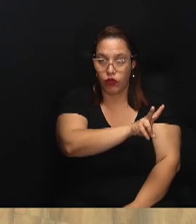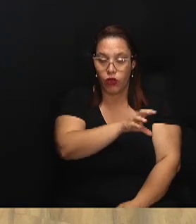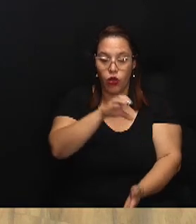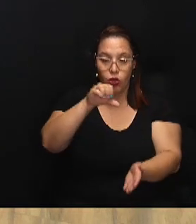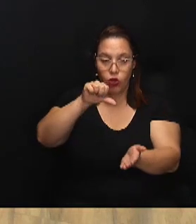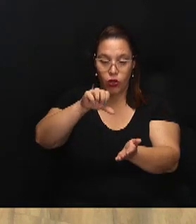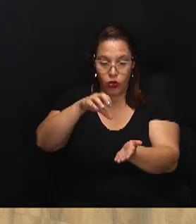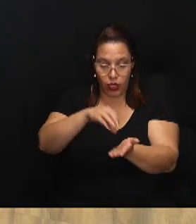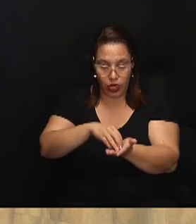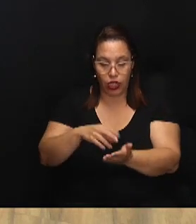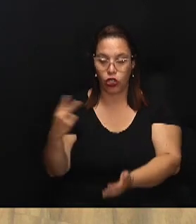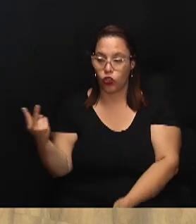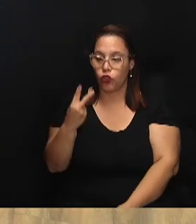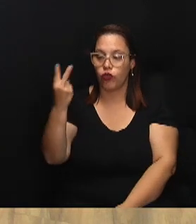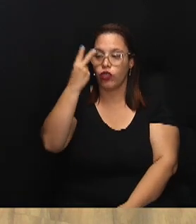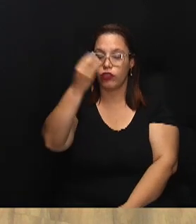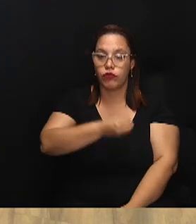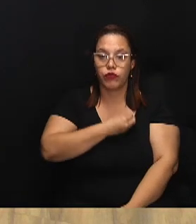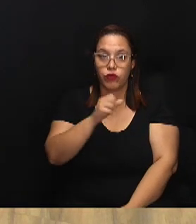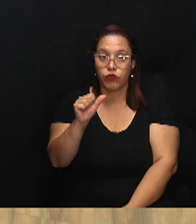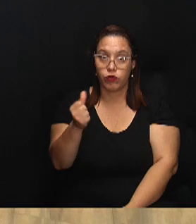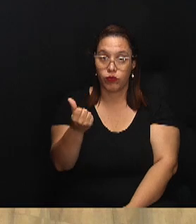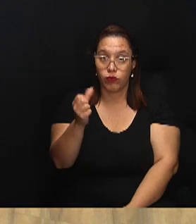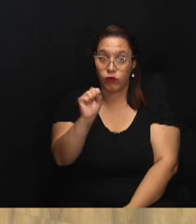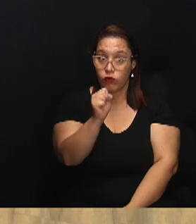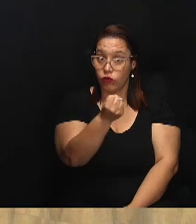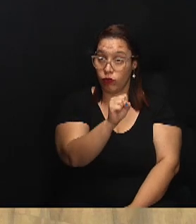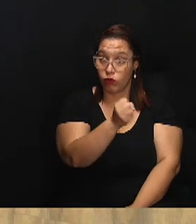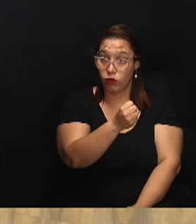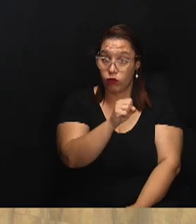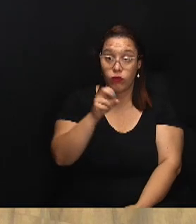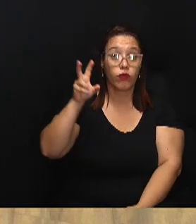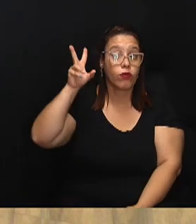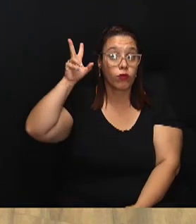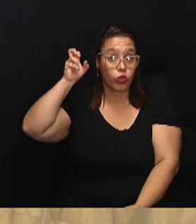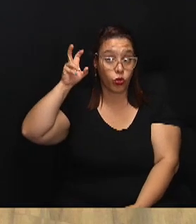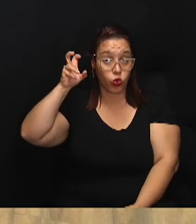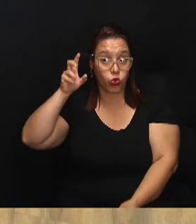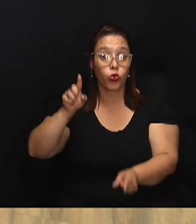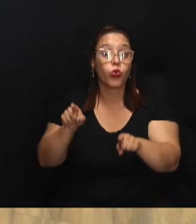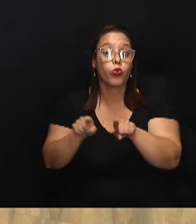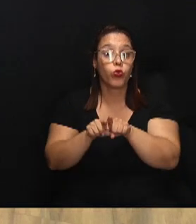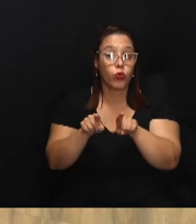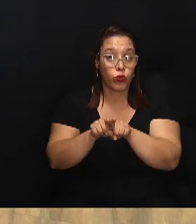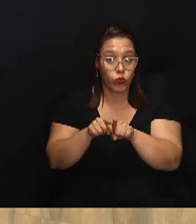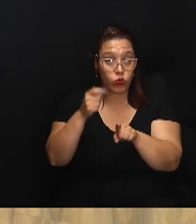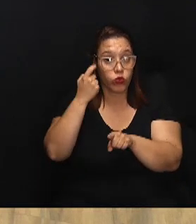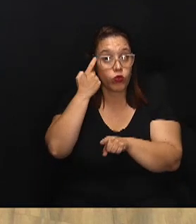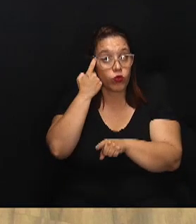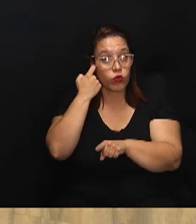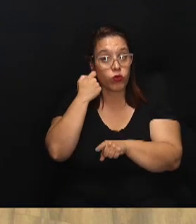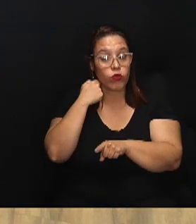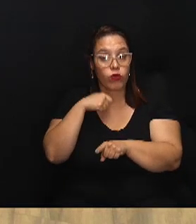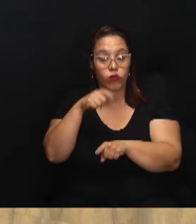Vida, que é um número 188, um canal de escuta também para as pessoas que estão aí passando por alguma questão